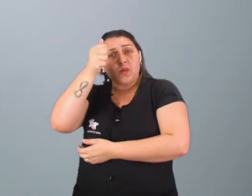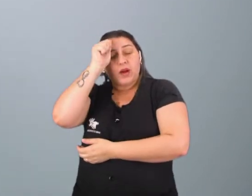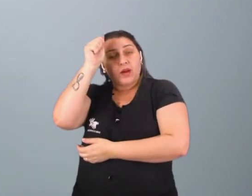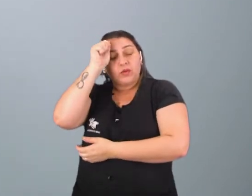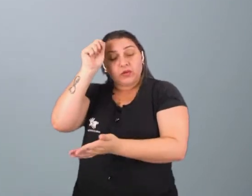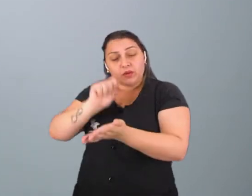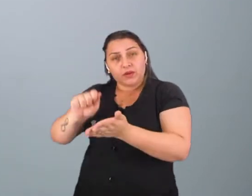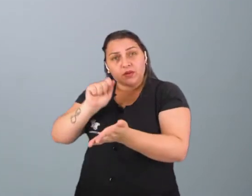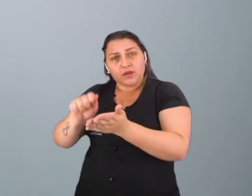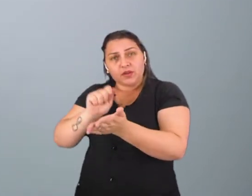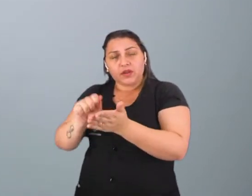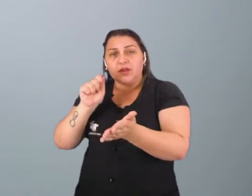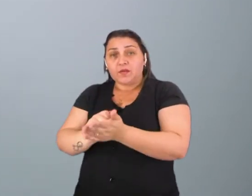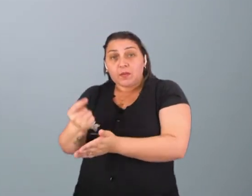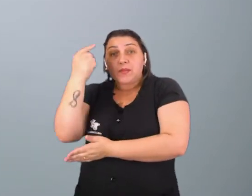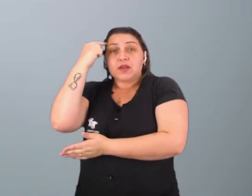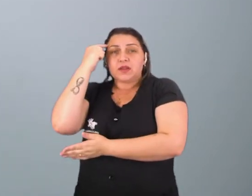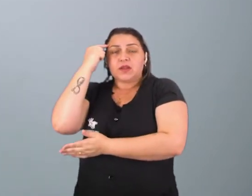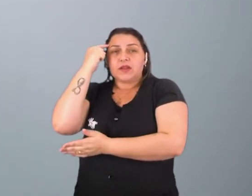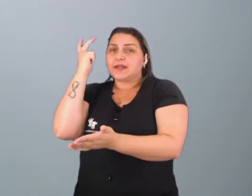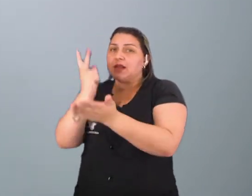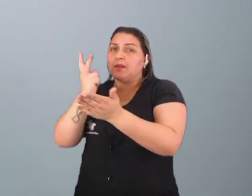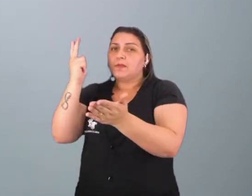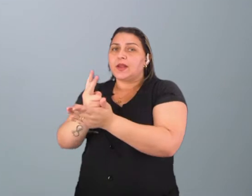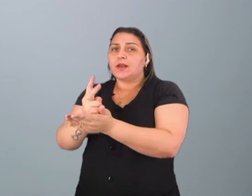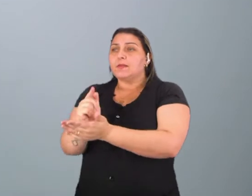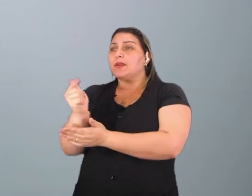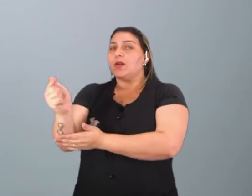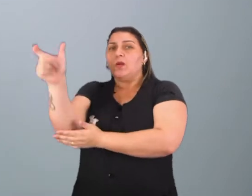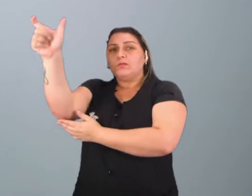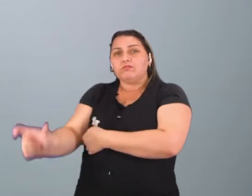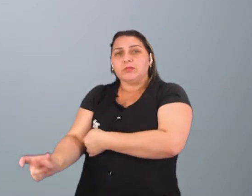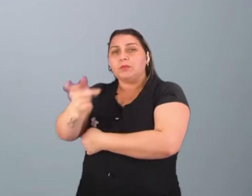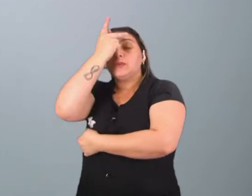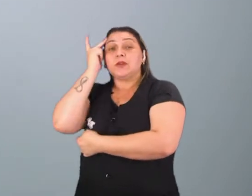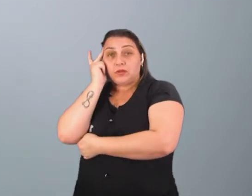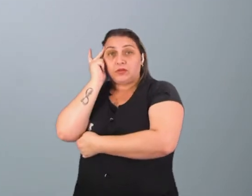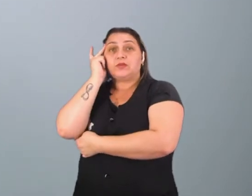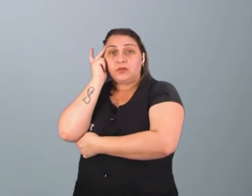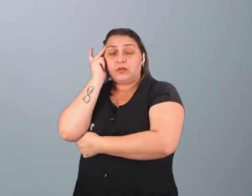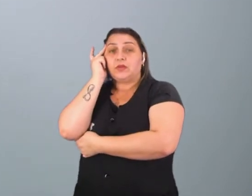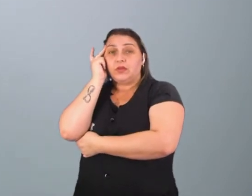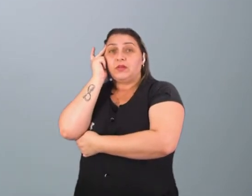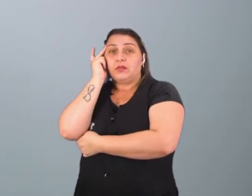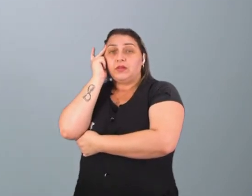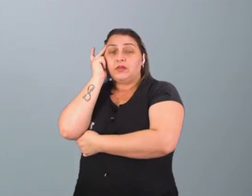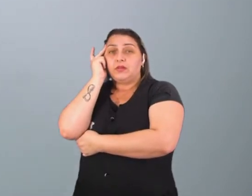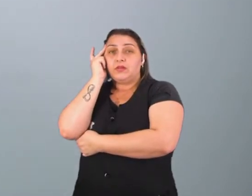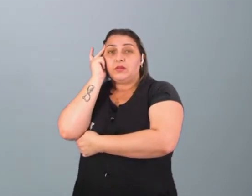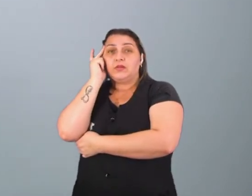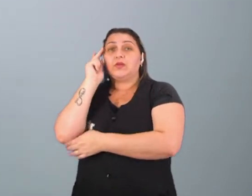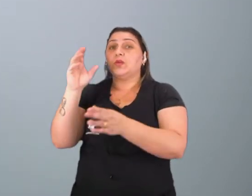principalmente nos meios de comunicação. Entretanto, um texto informativo